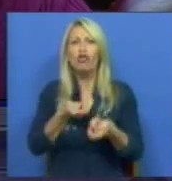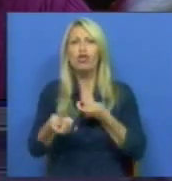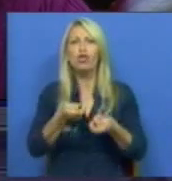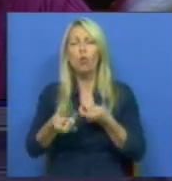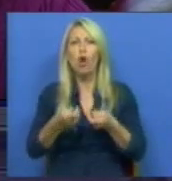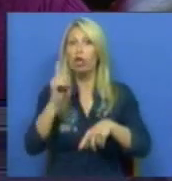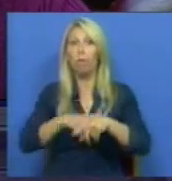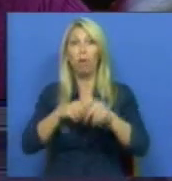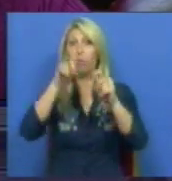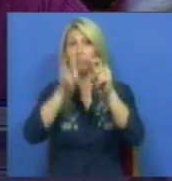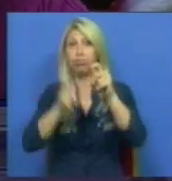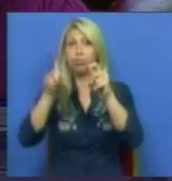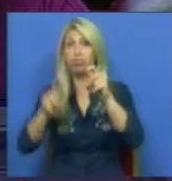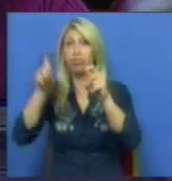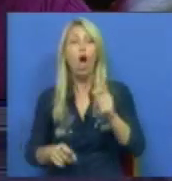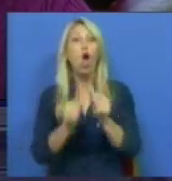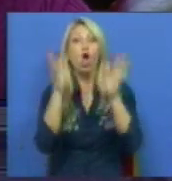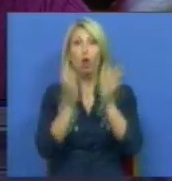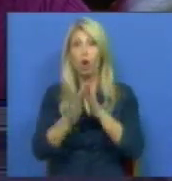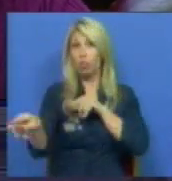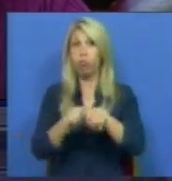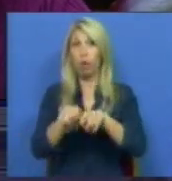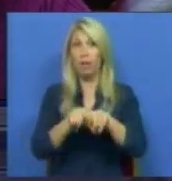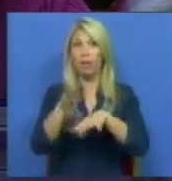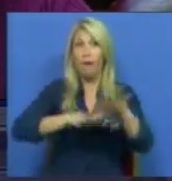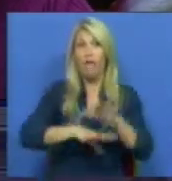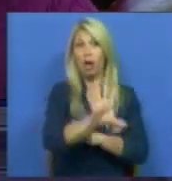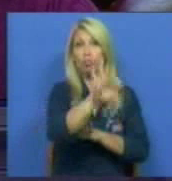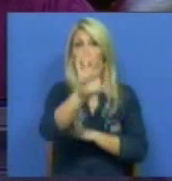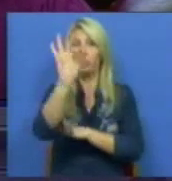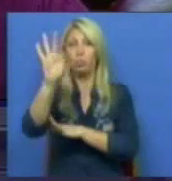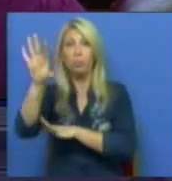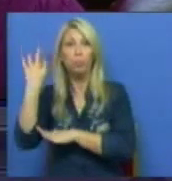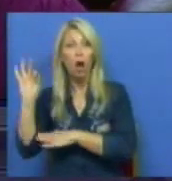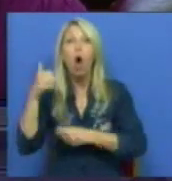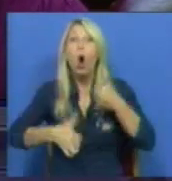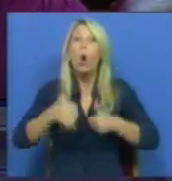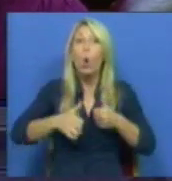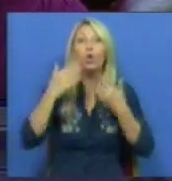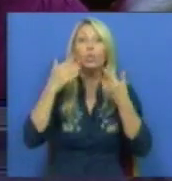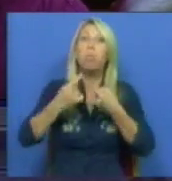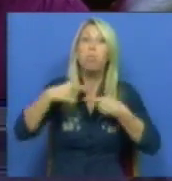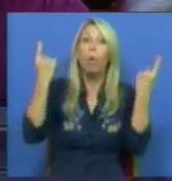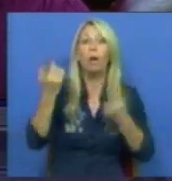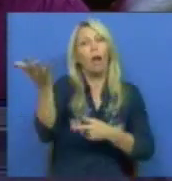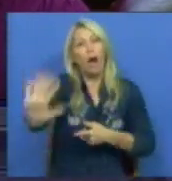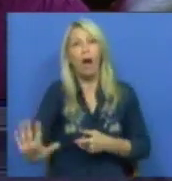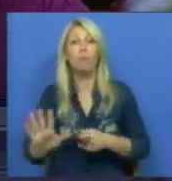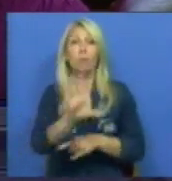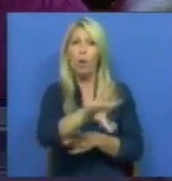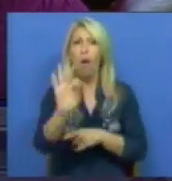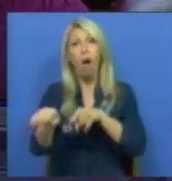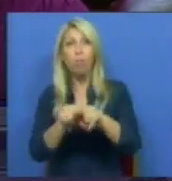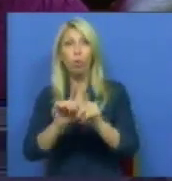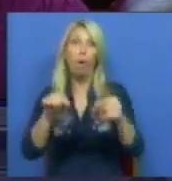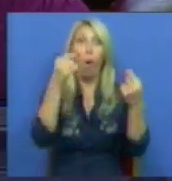todos eles de nomeação política, sem qualquer concurso público. A nomeação política é, aliás, a norma para todos os